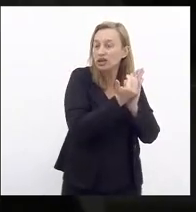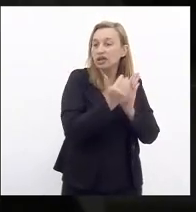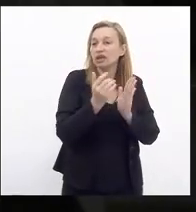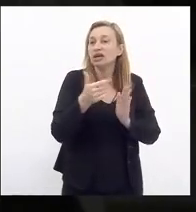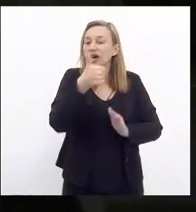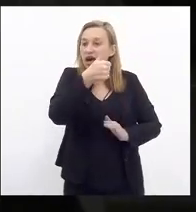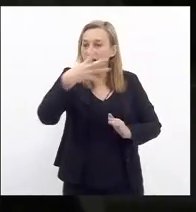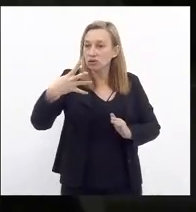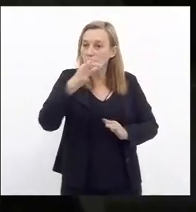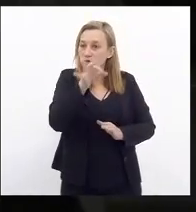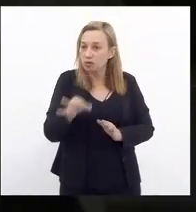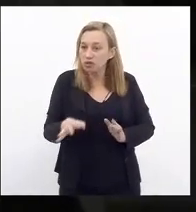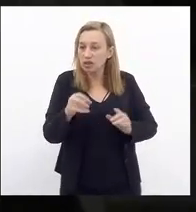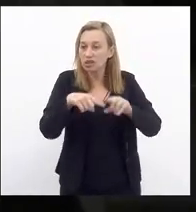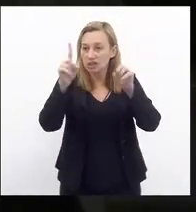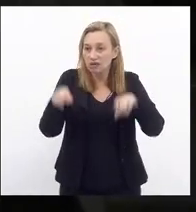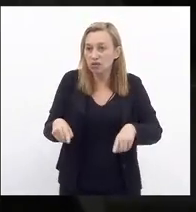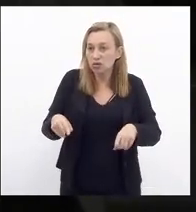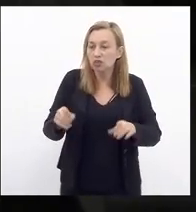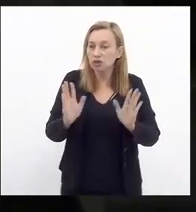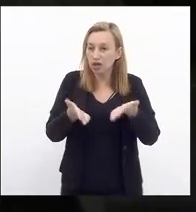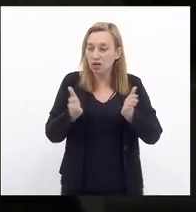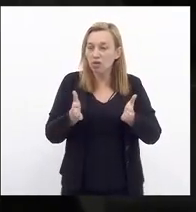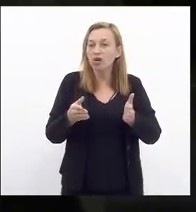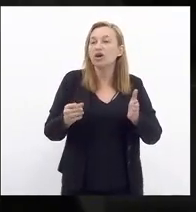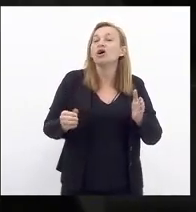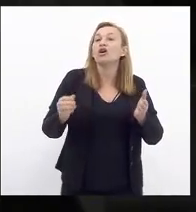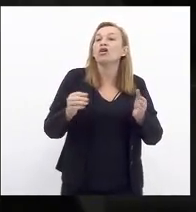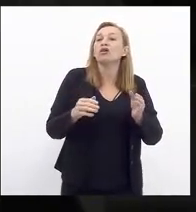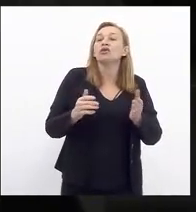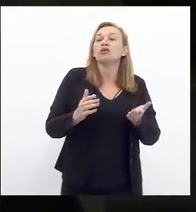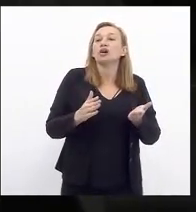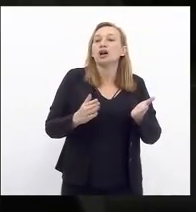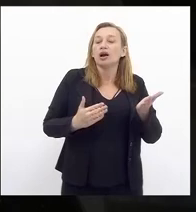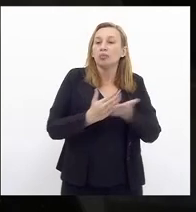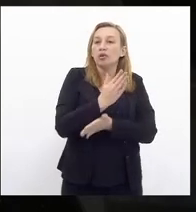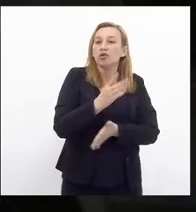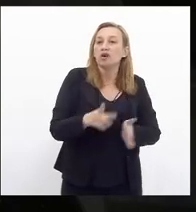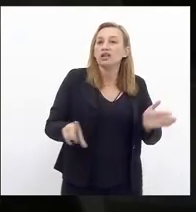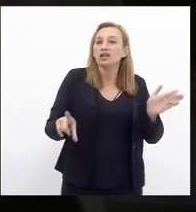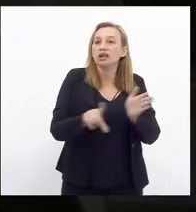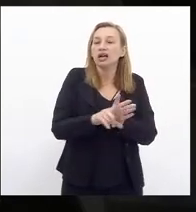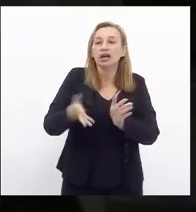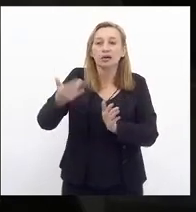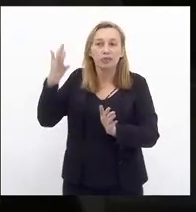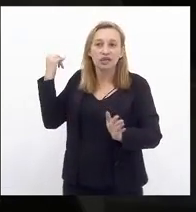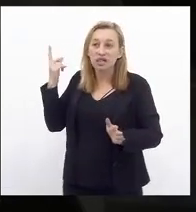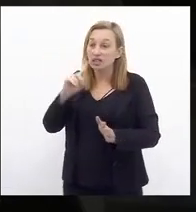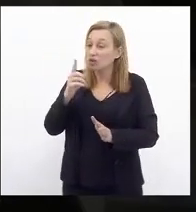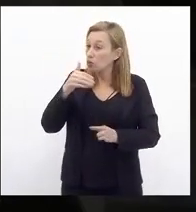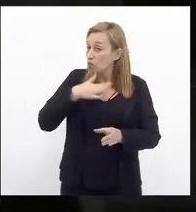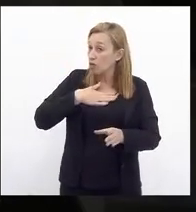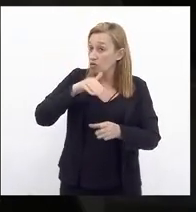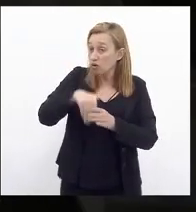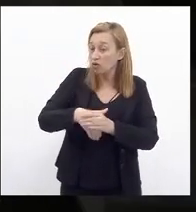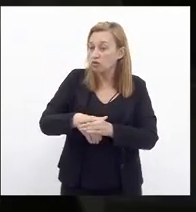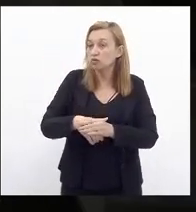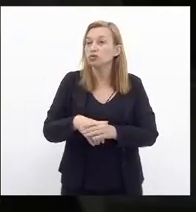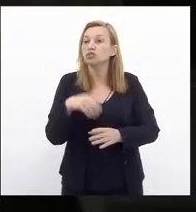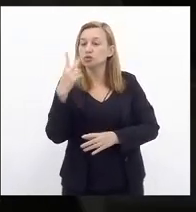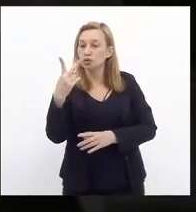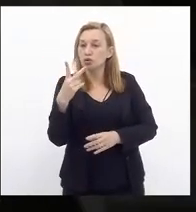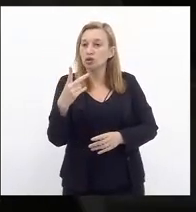a lista de 14 por cento de servidores atuais e foi votado na legislatura passada aprovada na legislatura passada não como eu volto vocês estavam